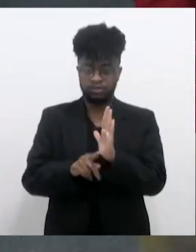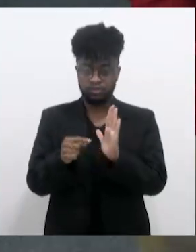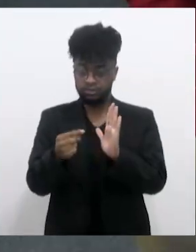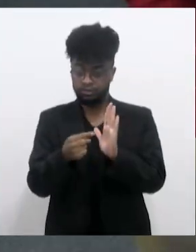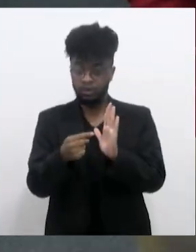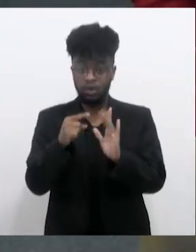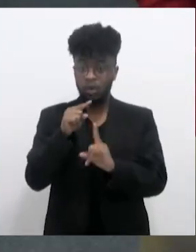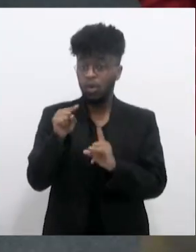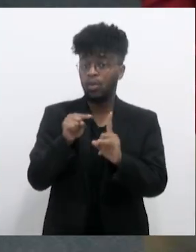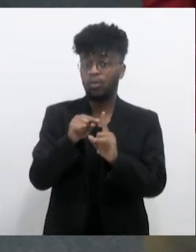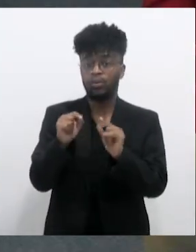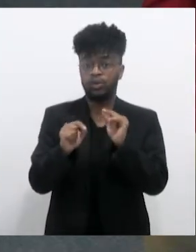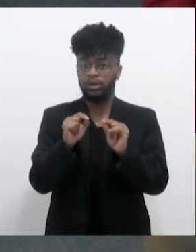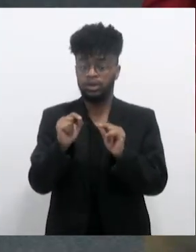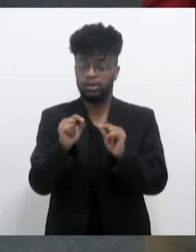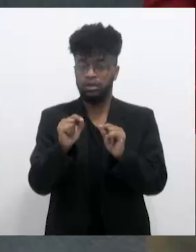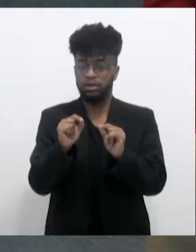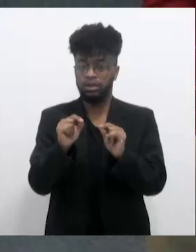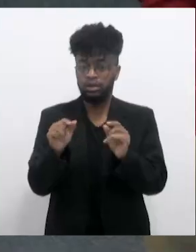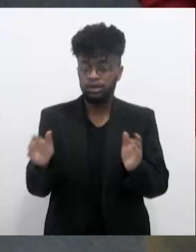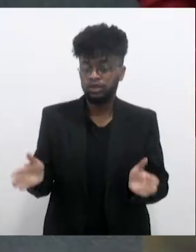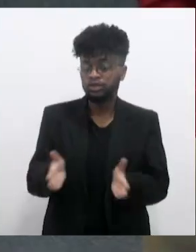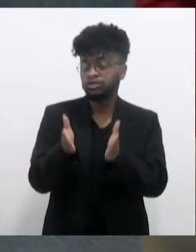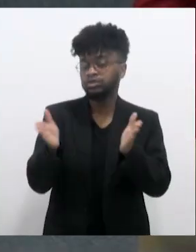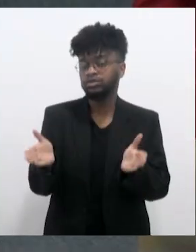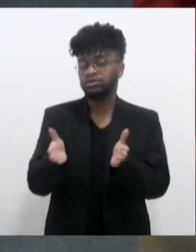visa estimular,